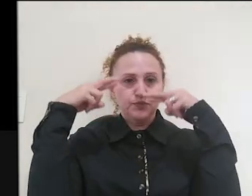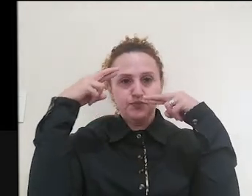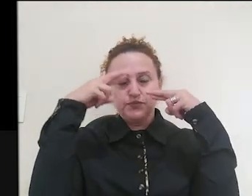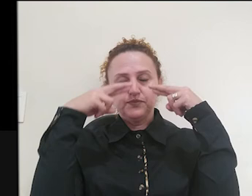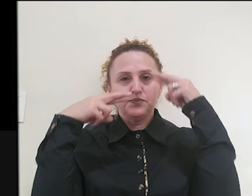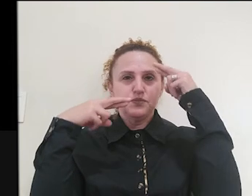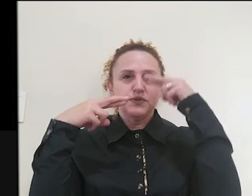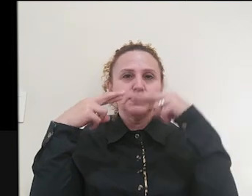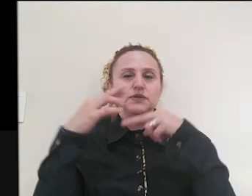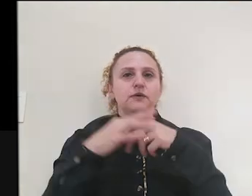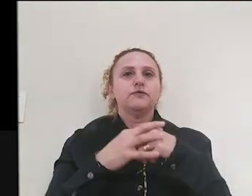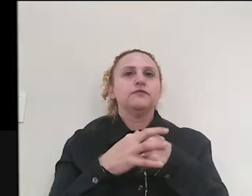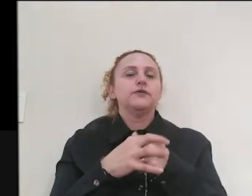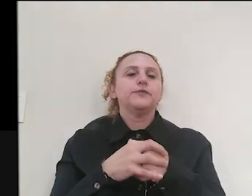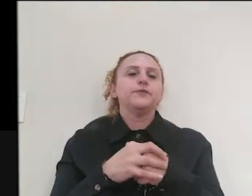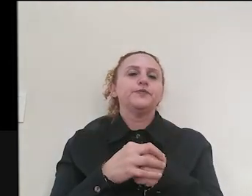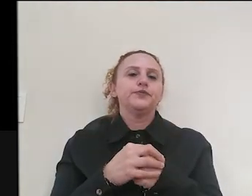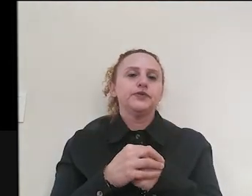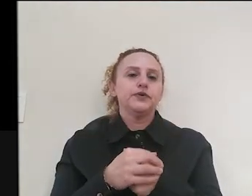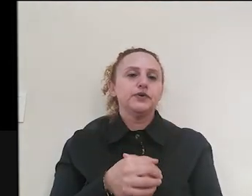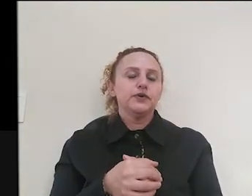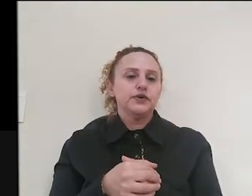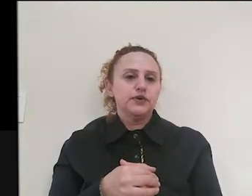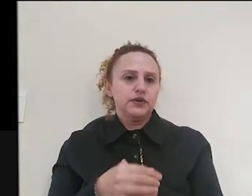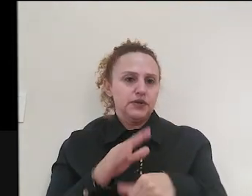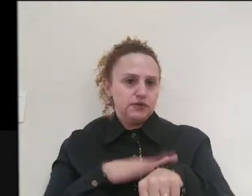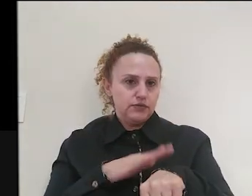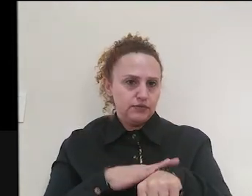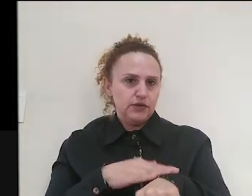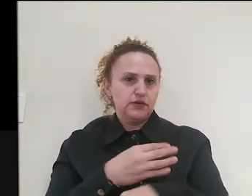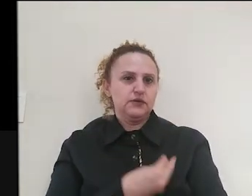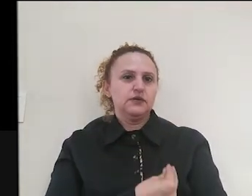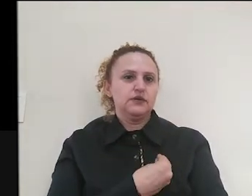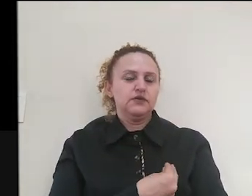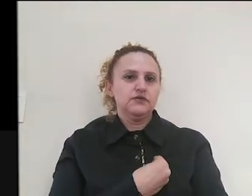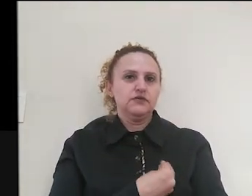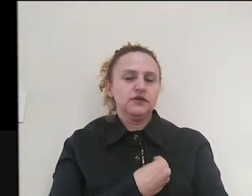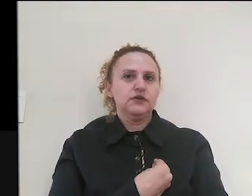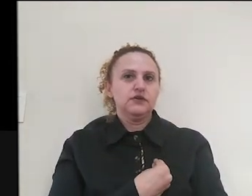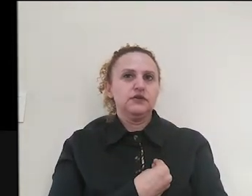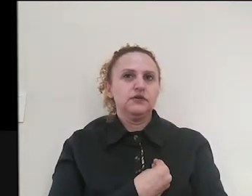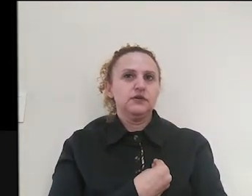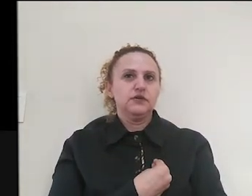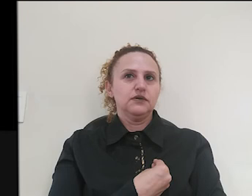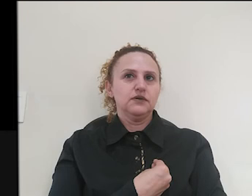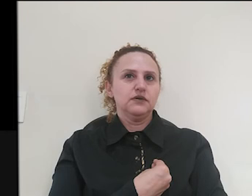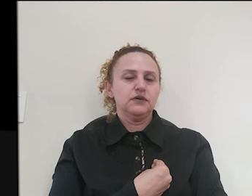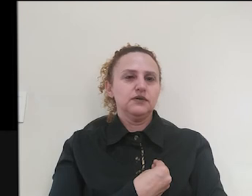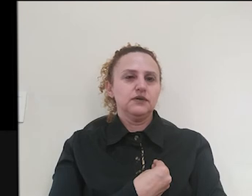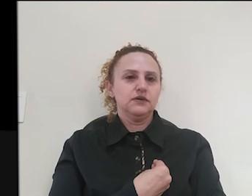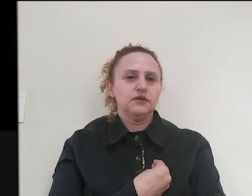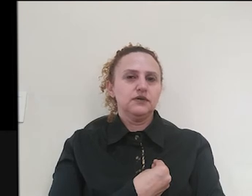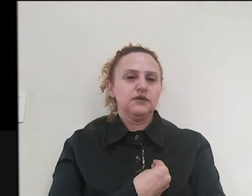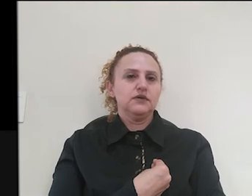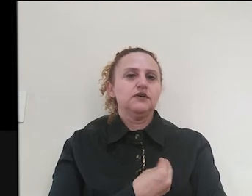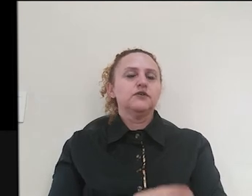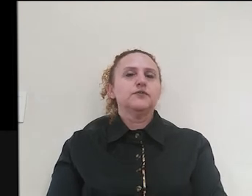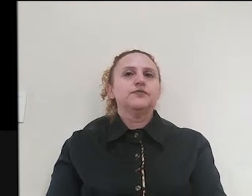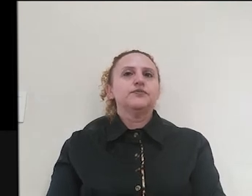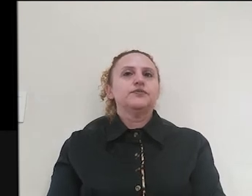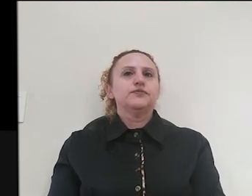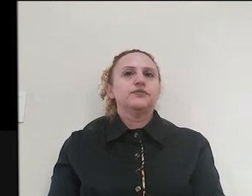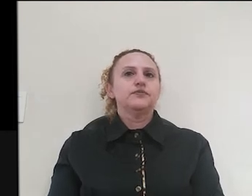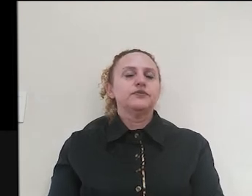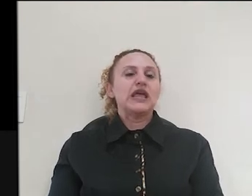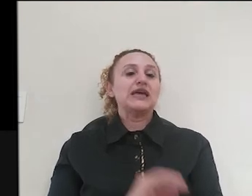a seleção natural o veículo de transformação das espécies e que muitas vezes é mal utilizado para explicar a sociedade, né, a organização